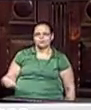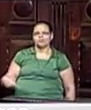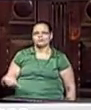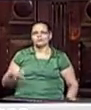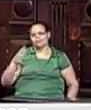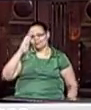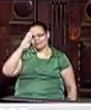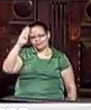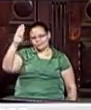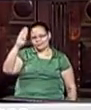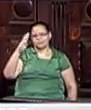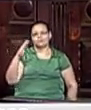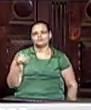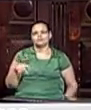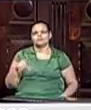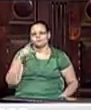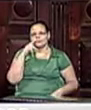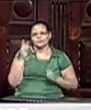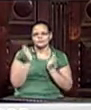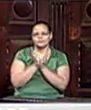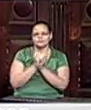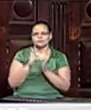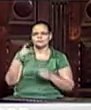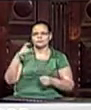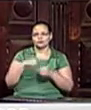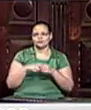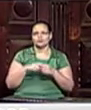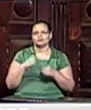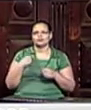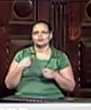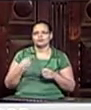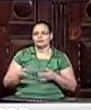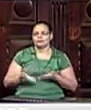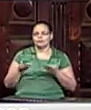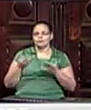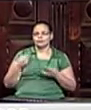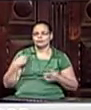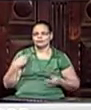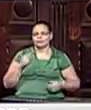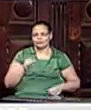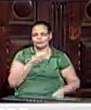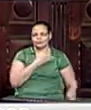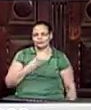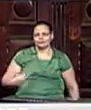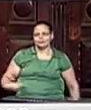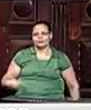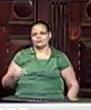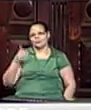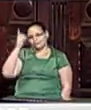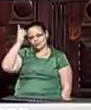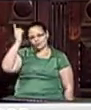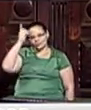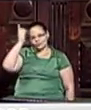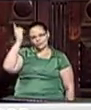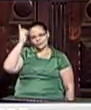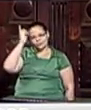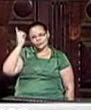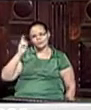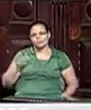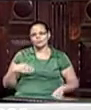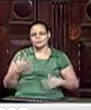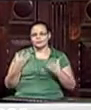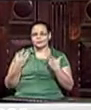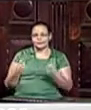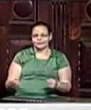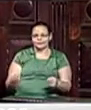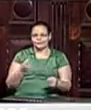o principal partido aliado para a sustentação do governo Dilma. E aí assume